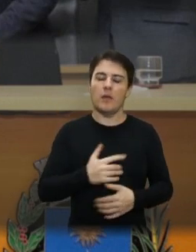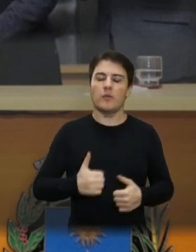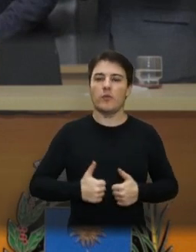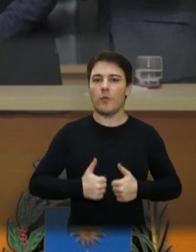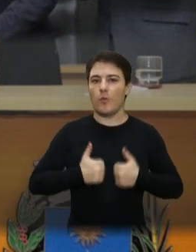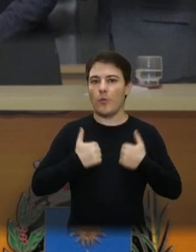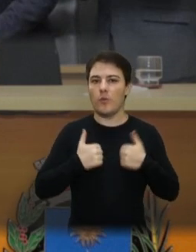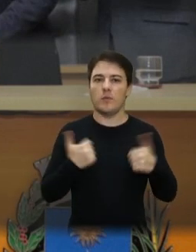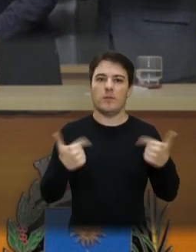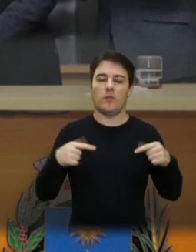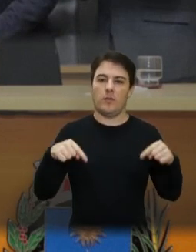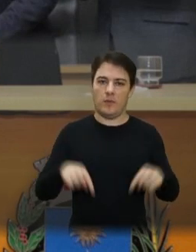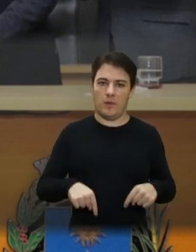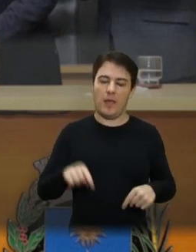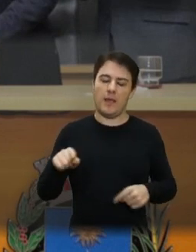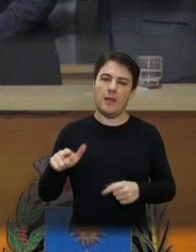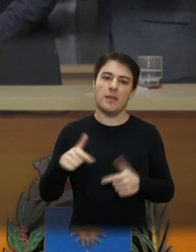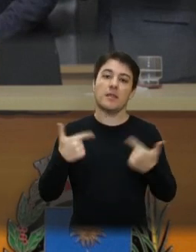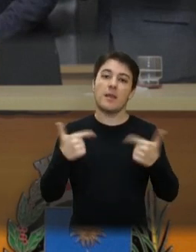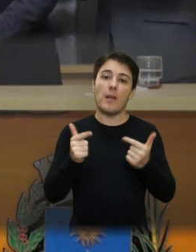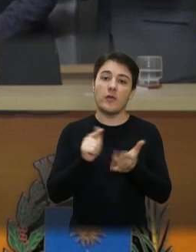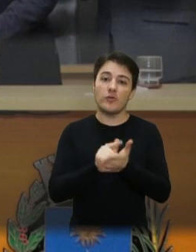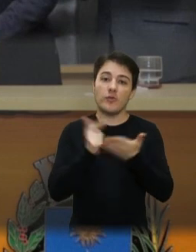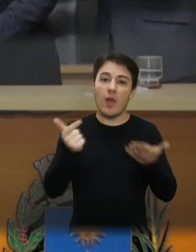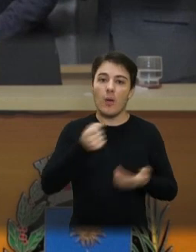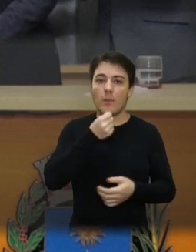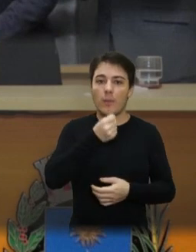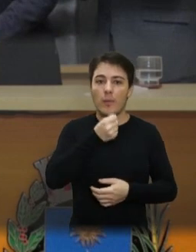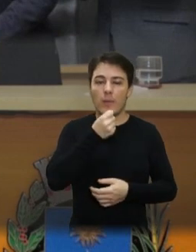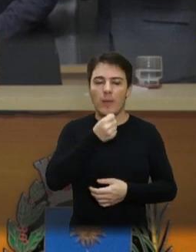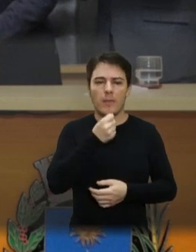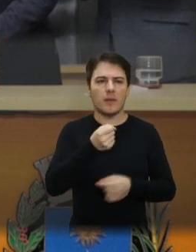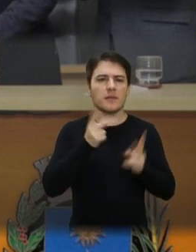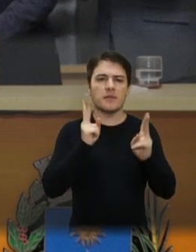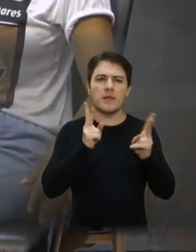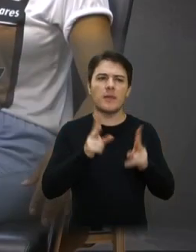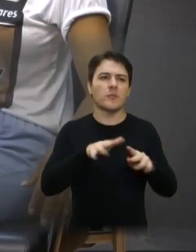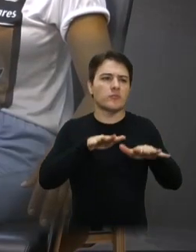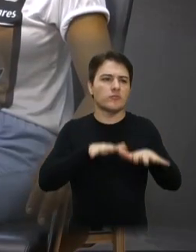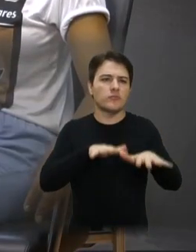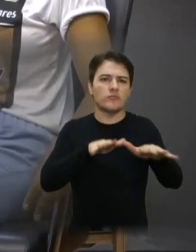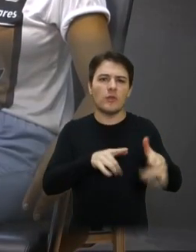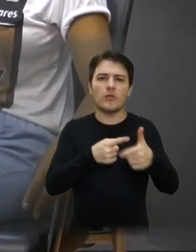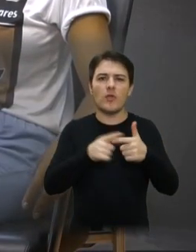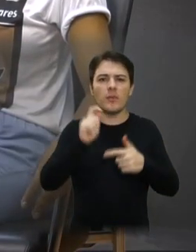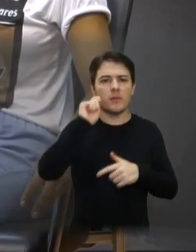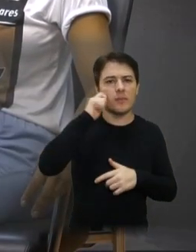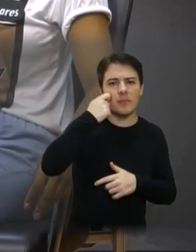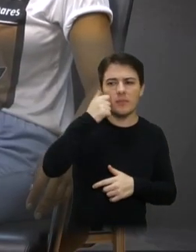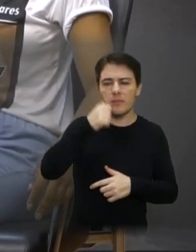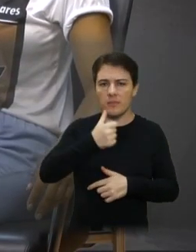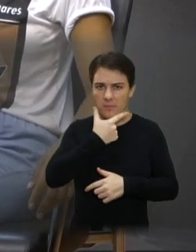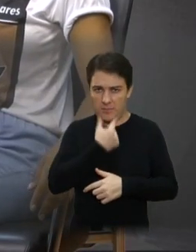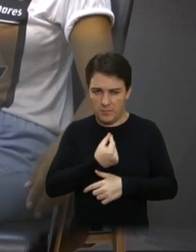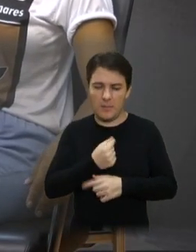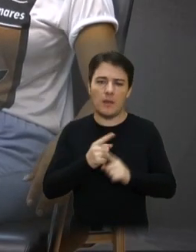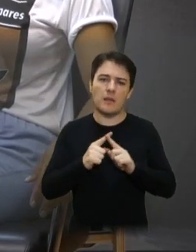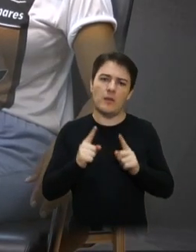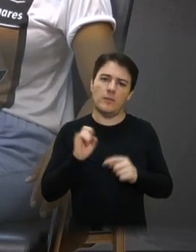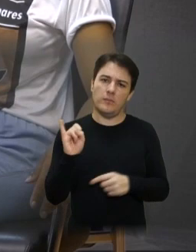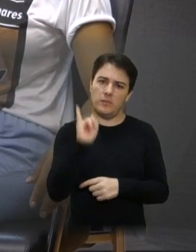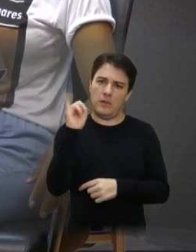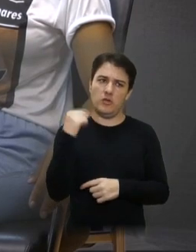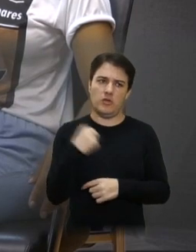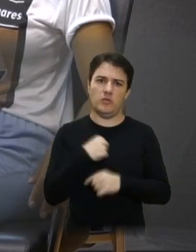orgulho desse período que passou por aqui um Jornalista Fantástico combativo não é muito militante na falta de negros e negras então para nós foi muito